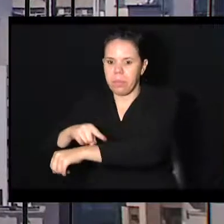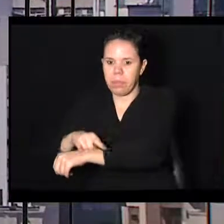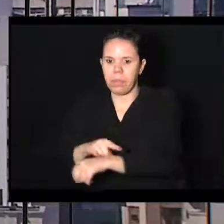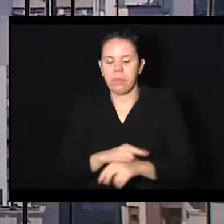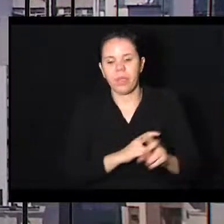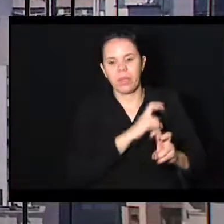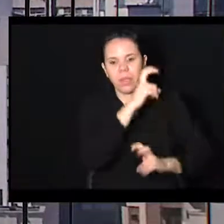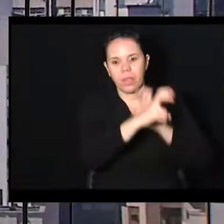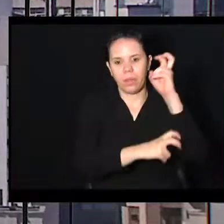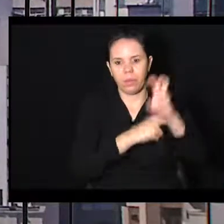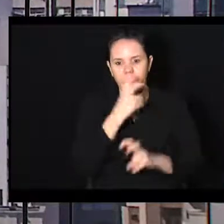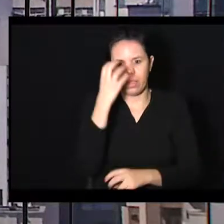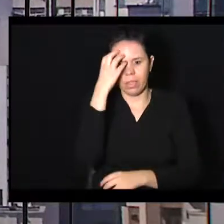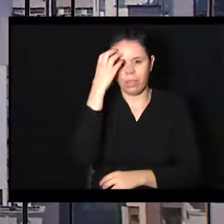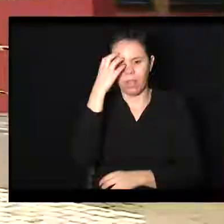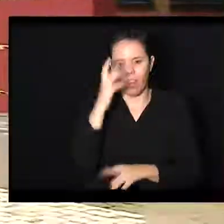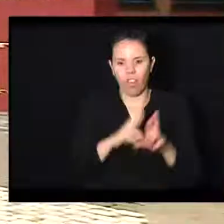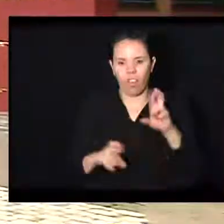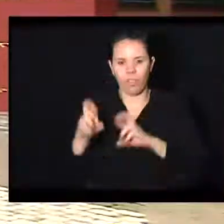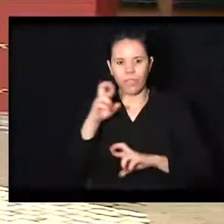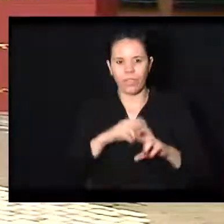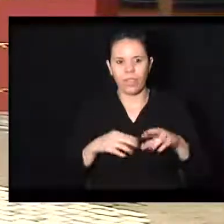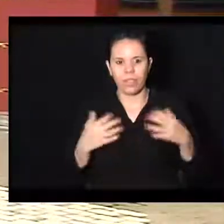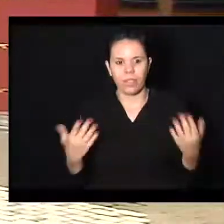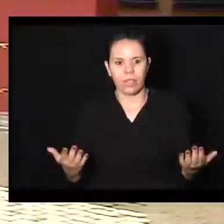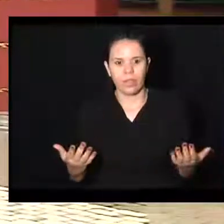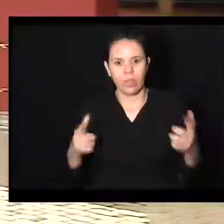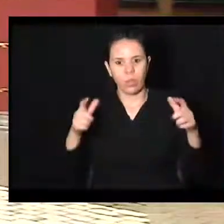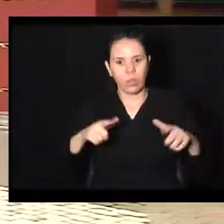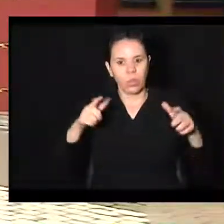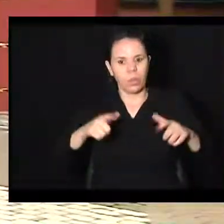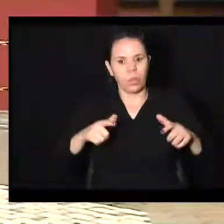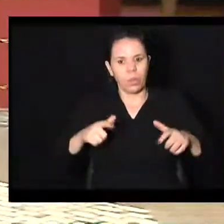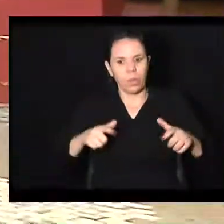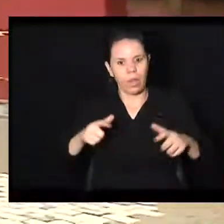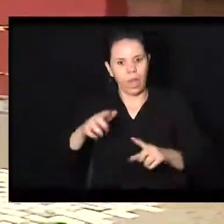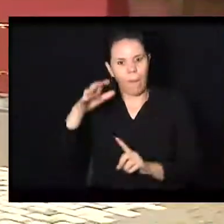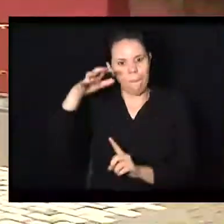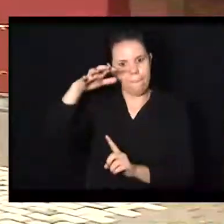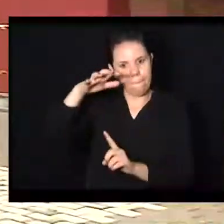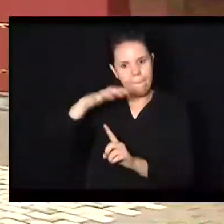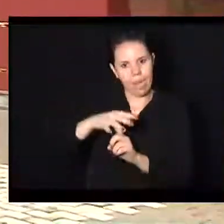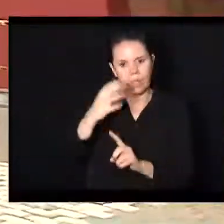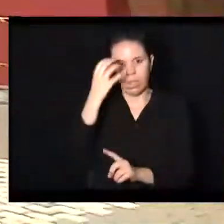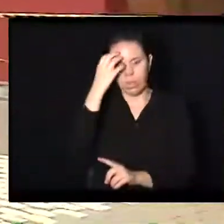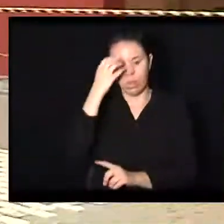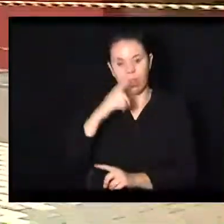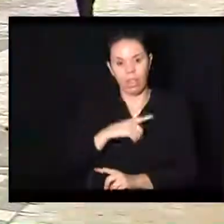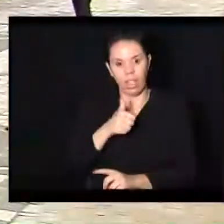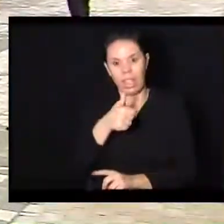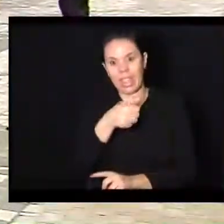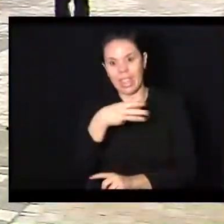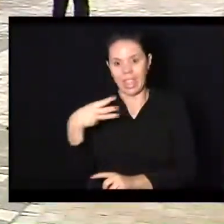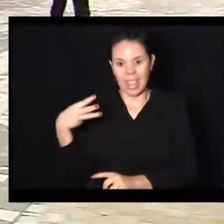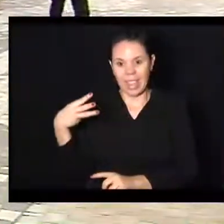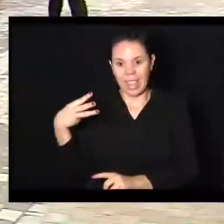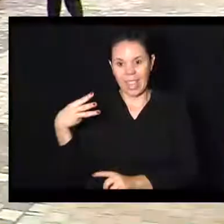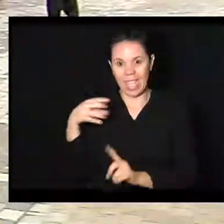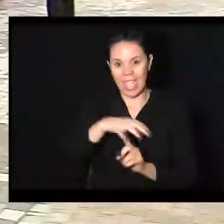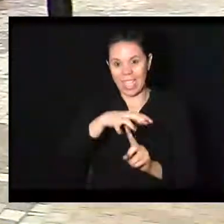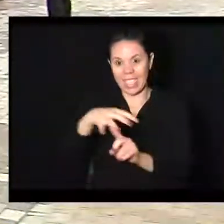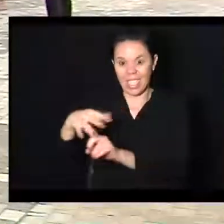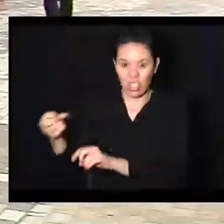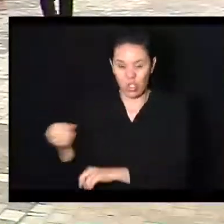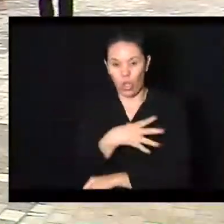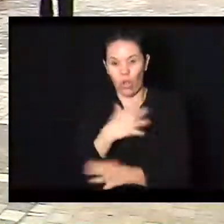na Lagoa do Taquaral. Confira. O complexo da Lagoa do Taquaral está mais bonito. 13 novos quiosques foram inaugurados,